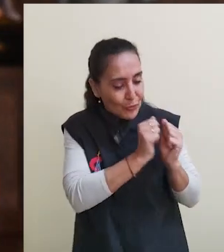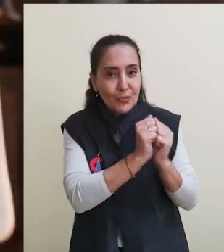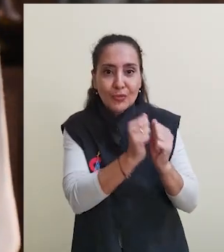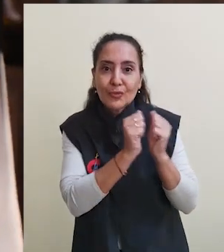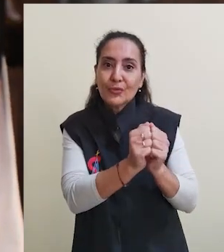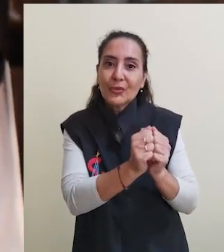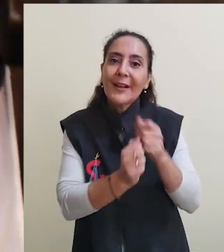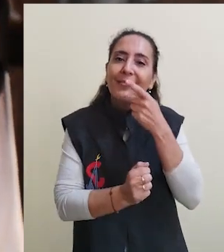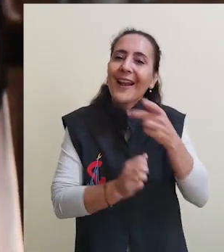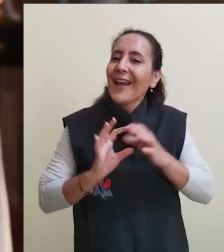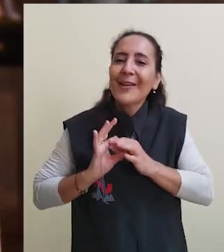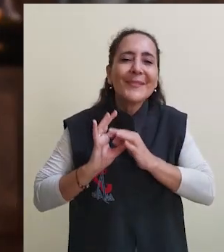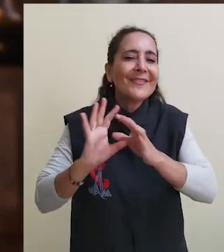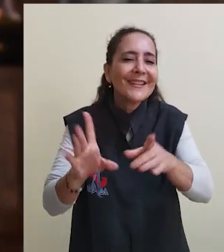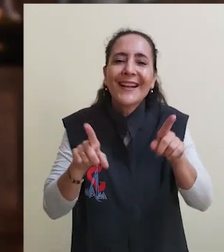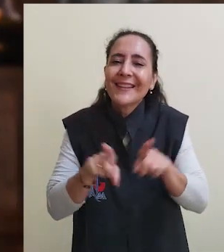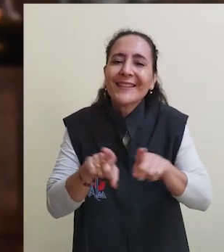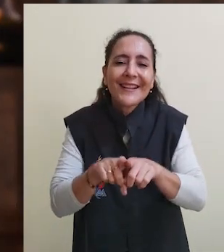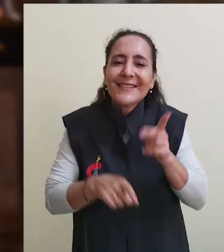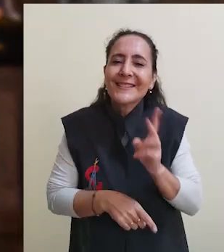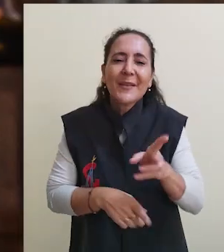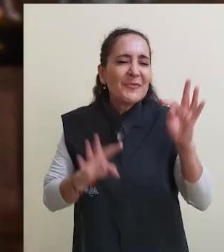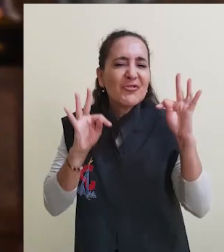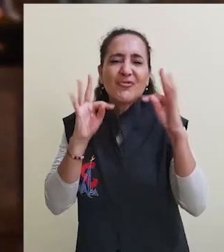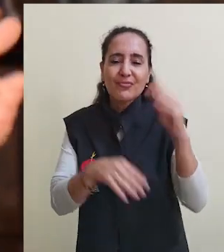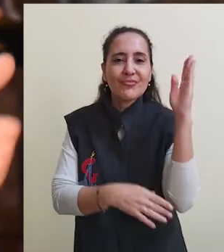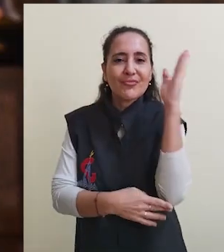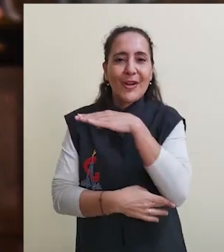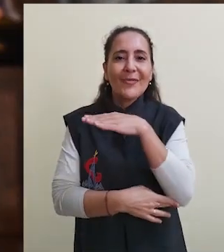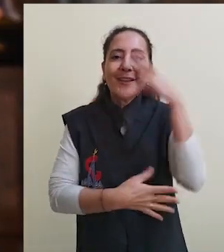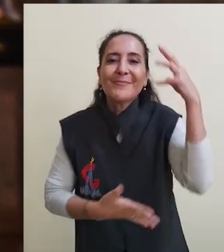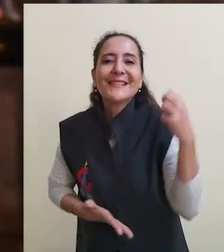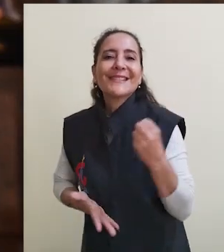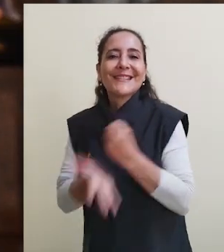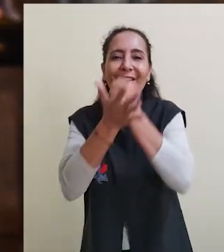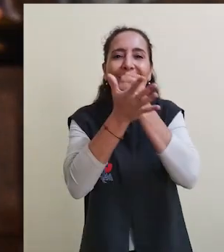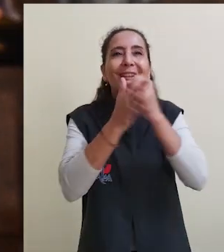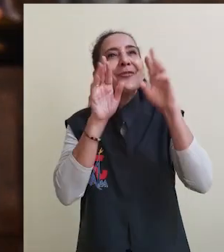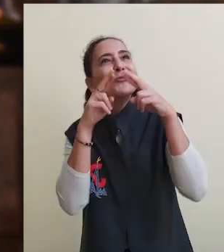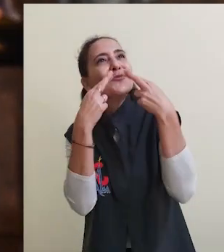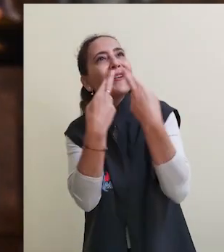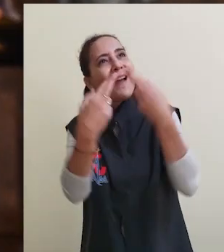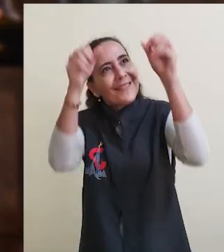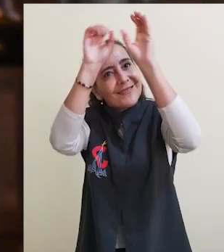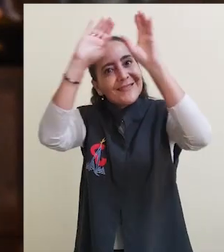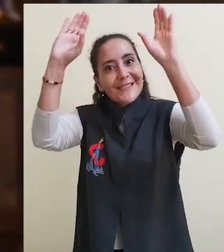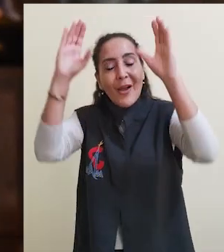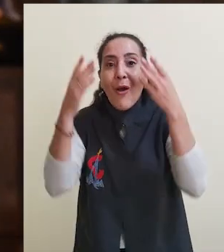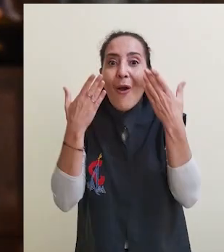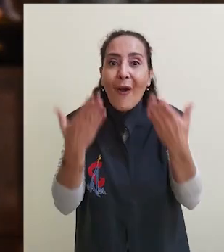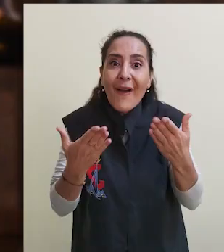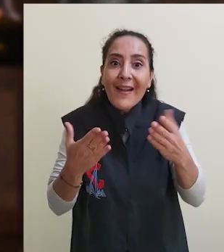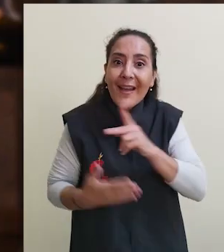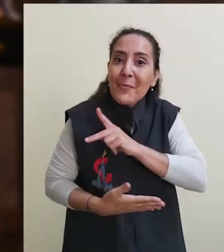esteve ao meu lado. E aí ele diz, e me libertará. De todo mal e me salvará para o reino celeste.